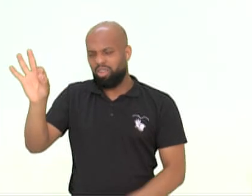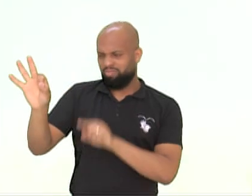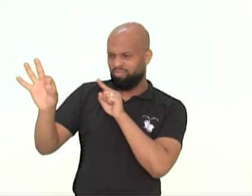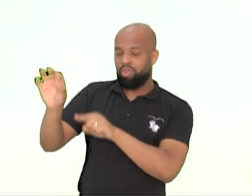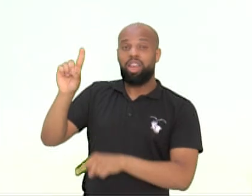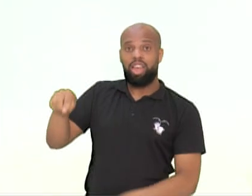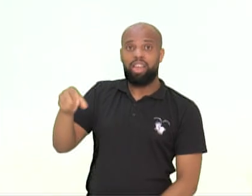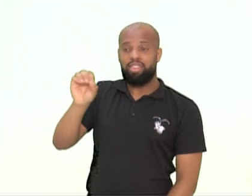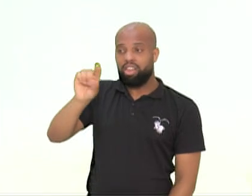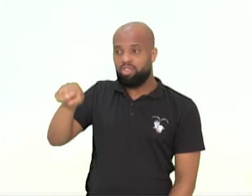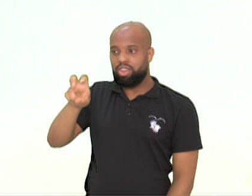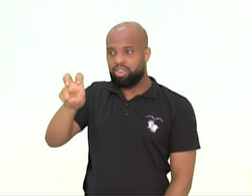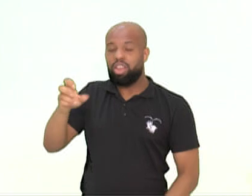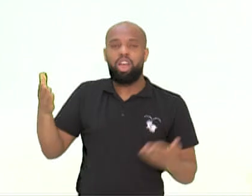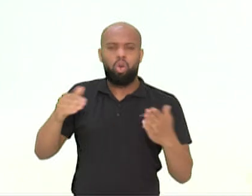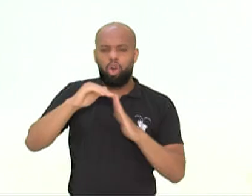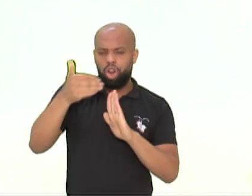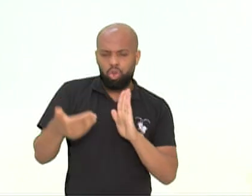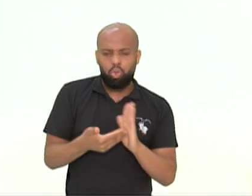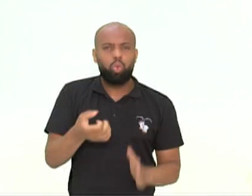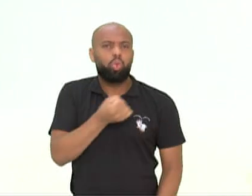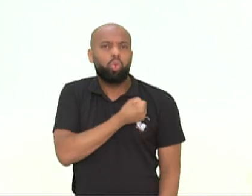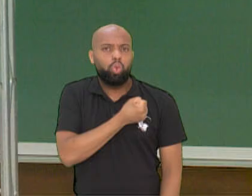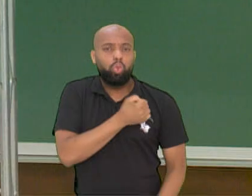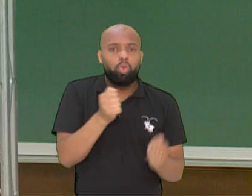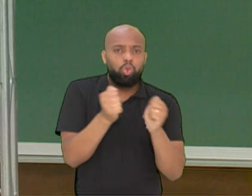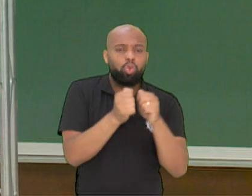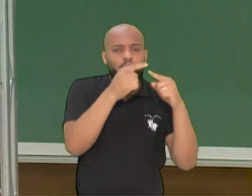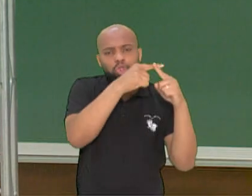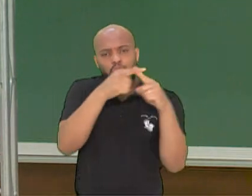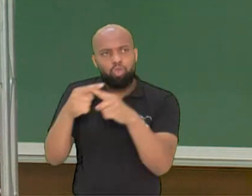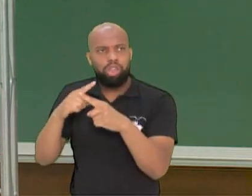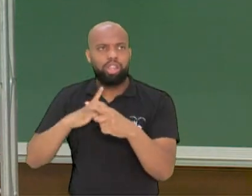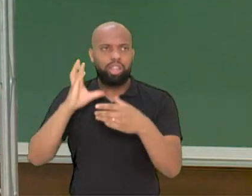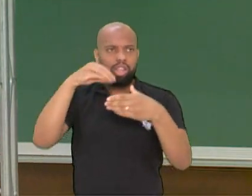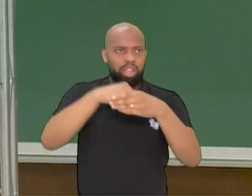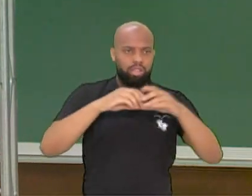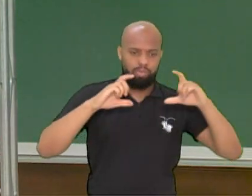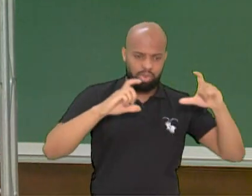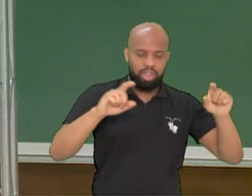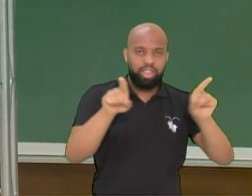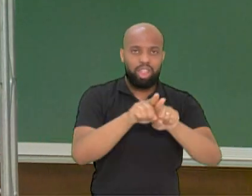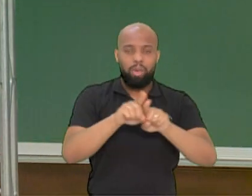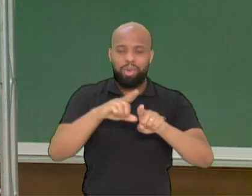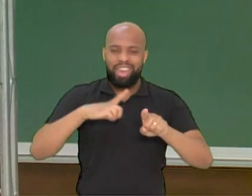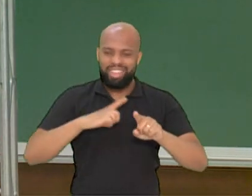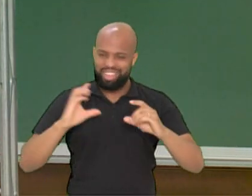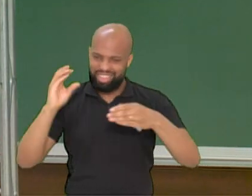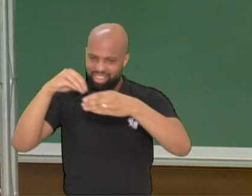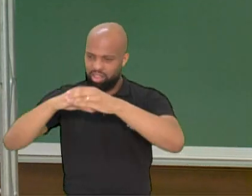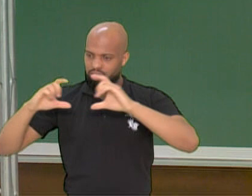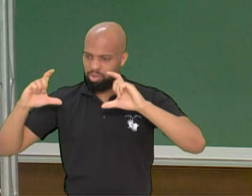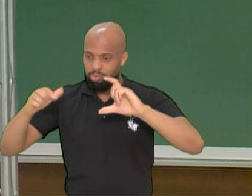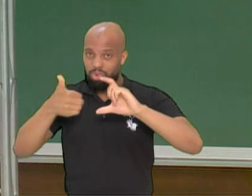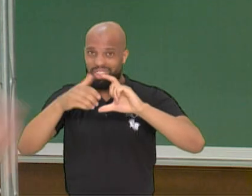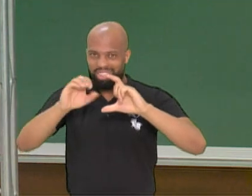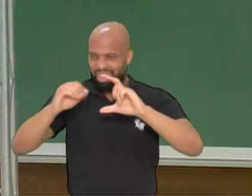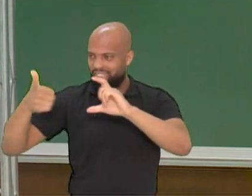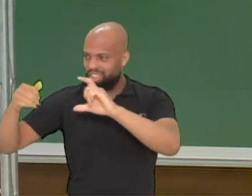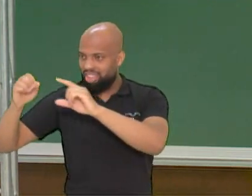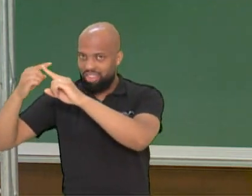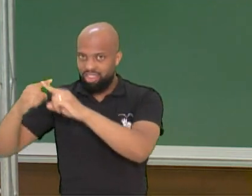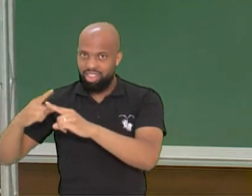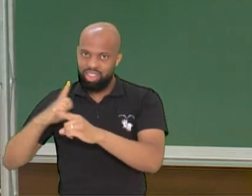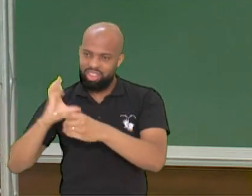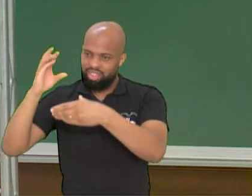número multiplica com número. Então, coloca todos os números aqui, né? Entre parênteses, e coloco as potências 10 separadinhas aqui. Tanto